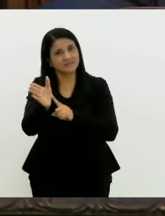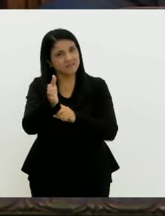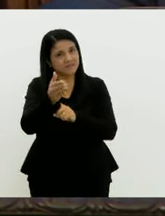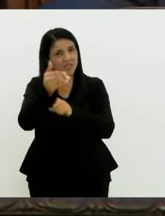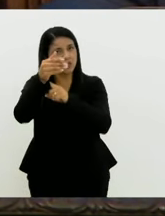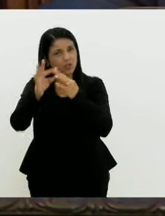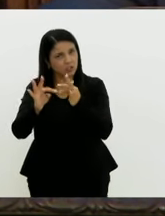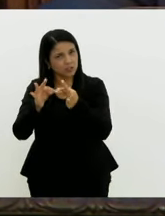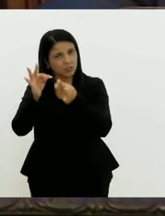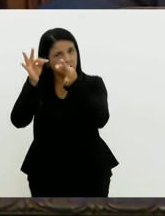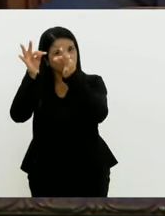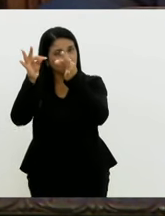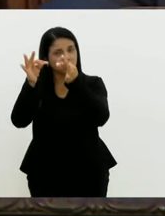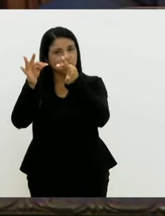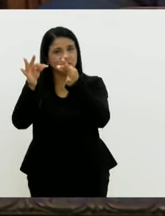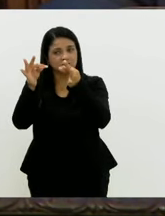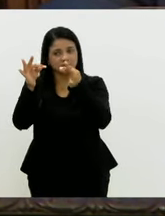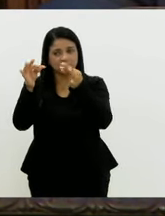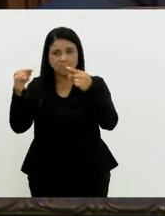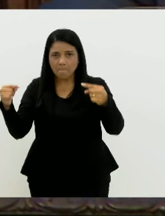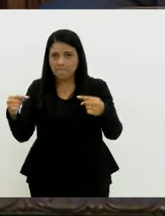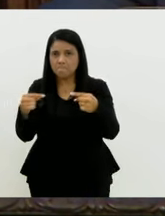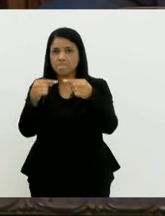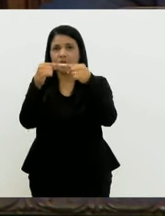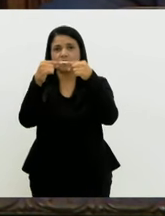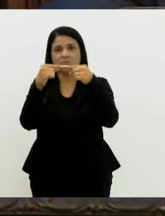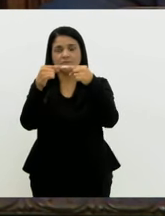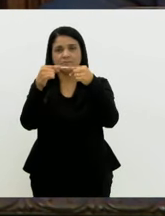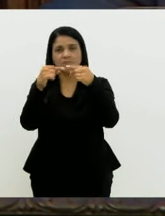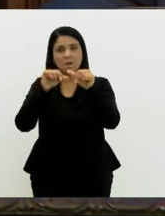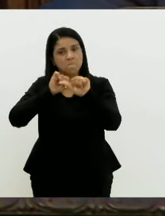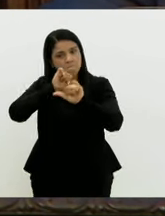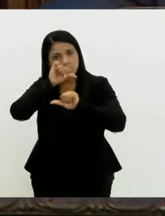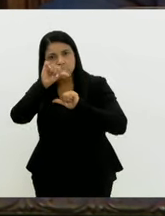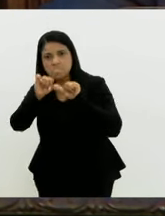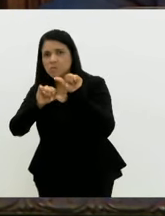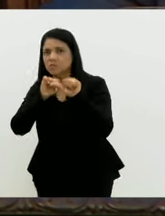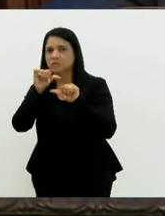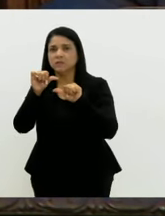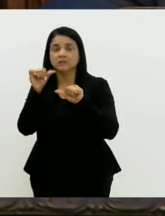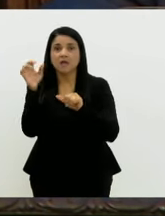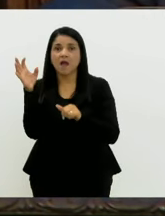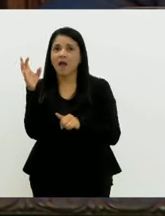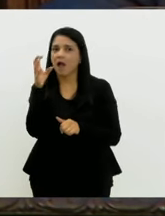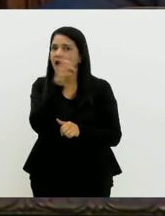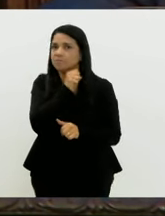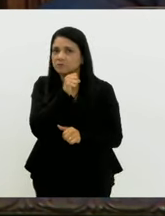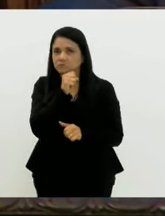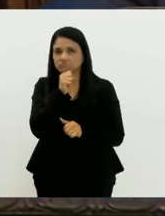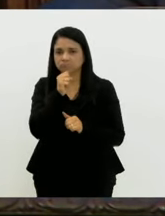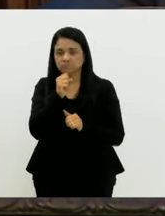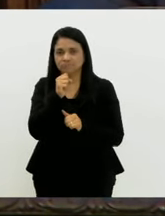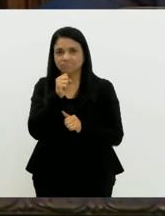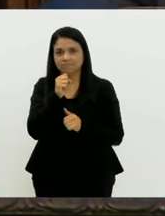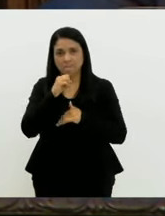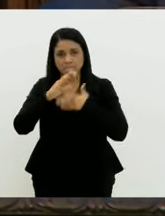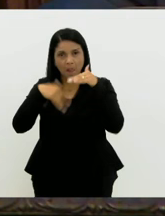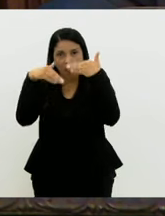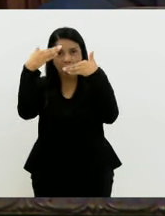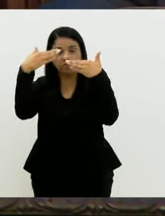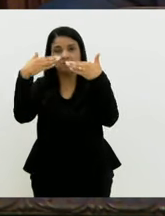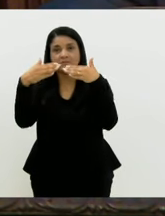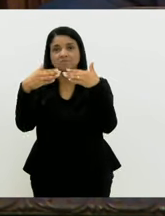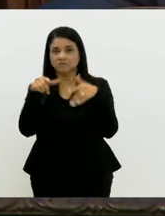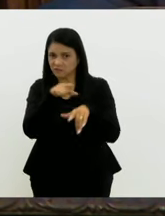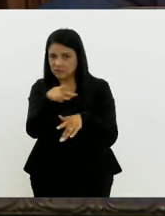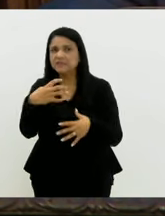apto a receber as mudanças que estão vindo numa rapidez crescente. Vossas excelências sentem